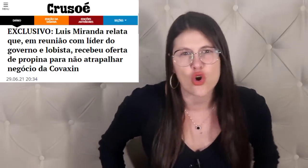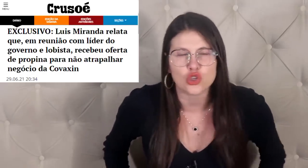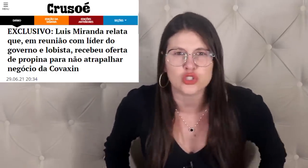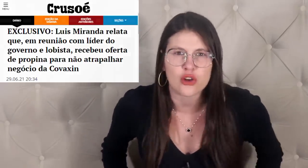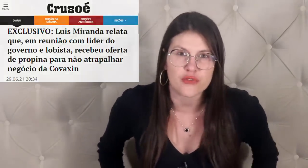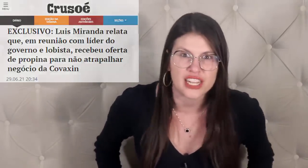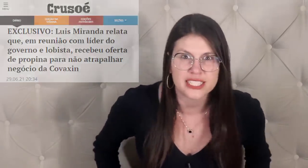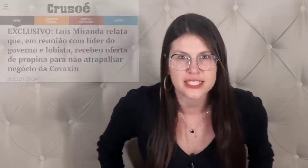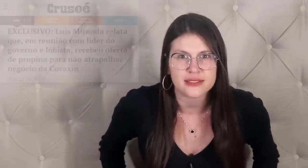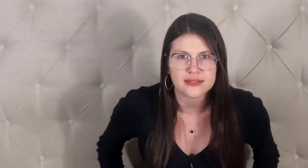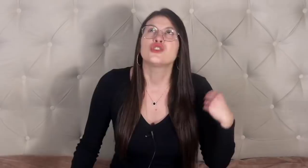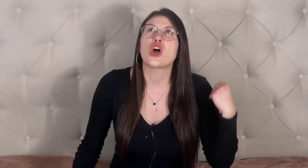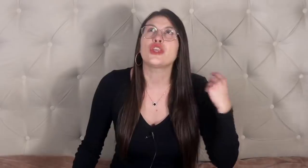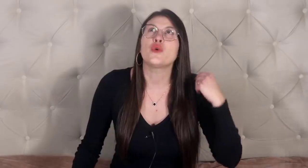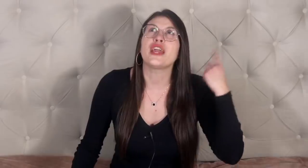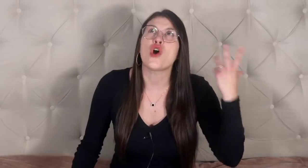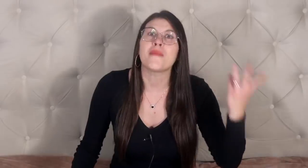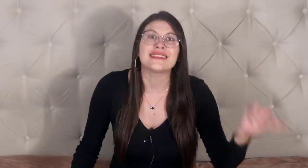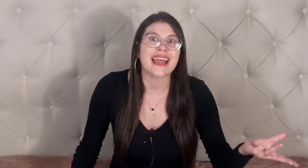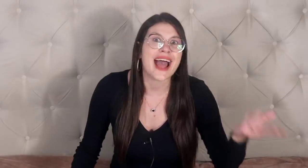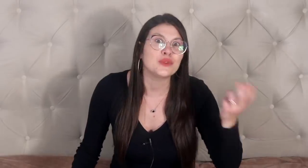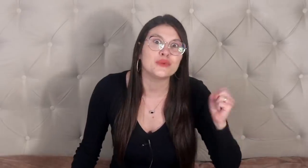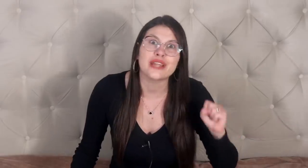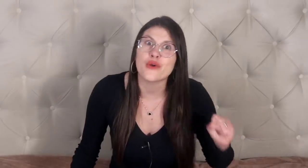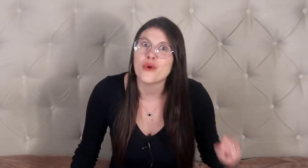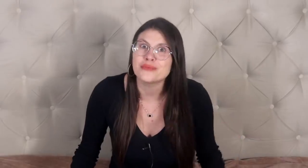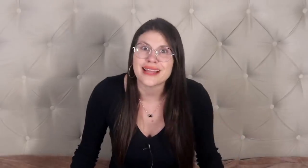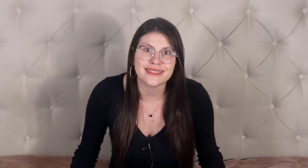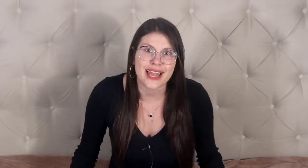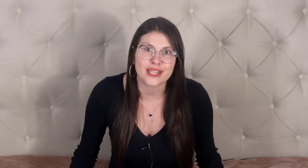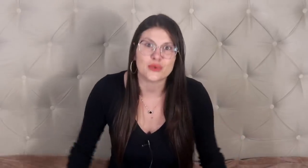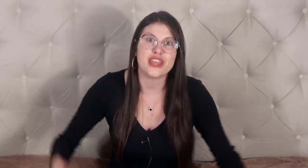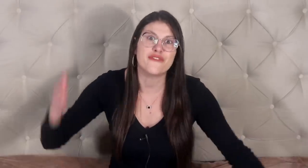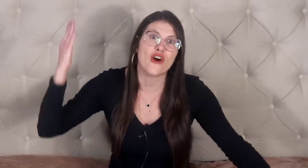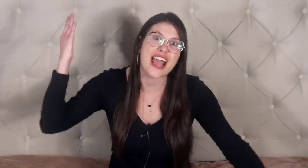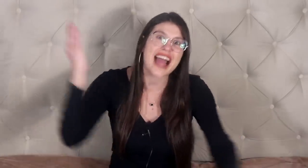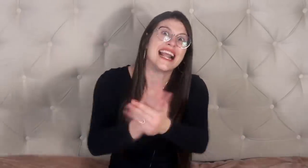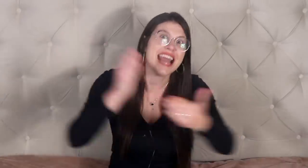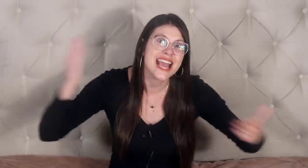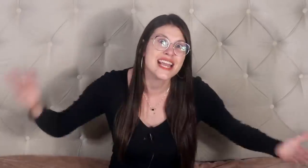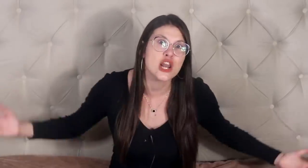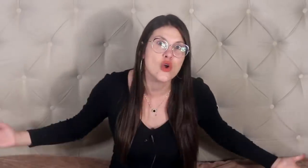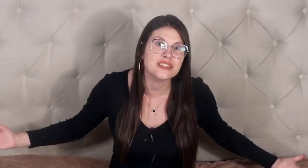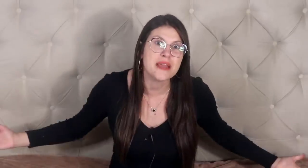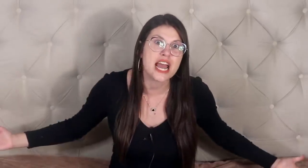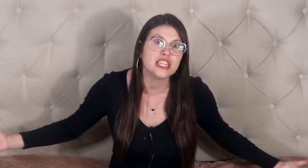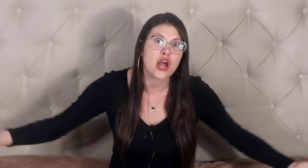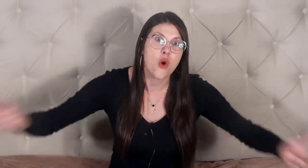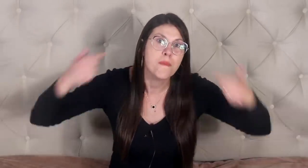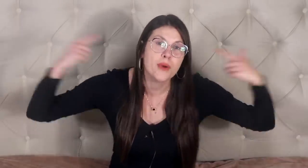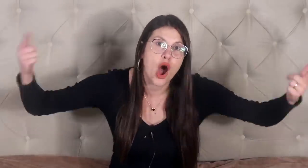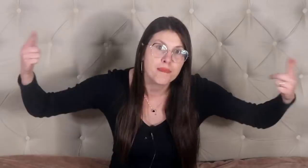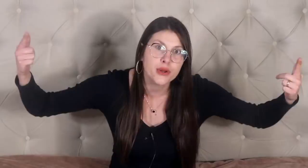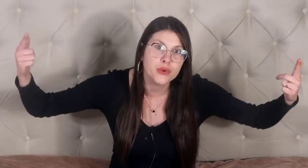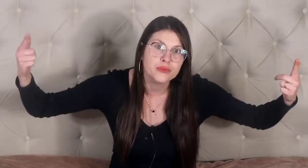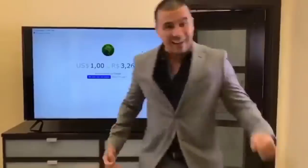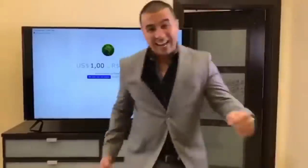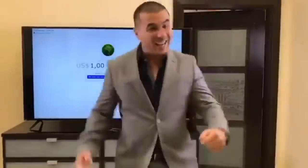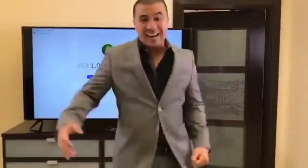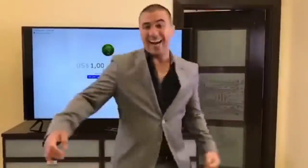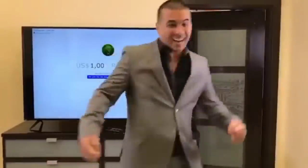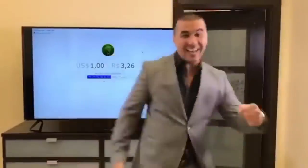atrapalhar negócio da Covaxin. Só que o que começa errado não tem como dar certo. E foi ali que Luiz Miranda, o